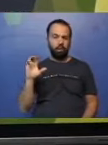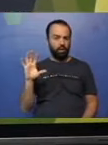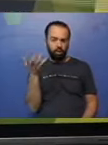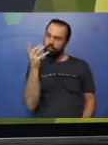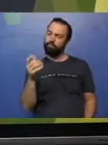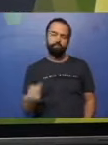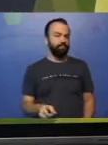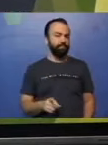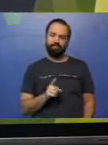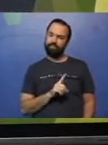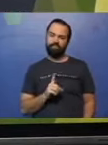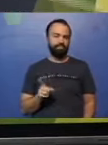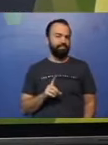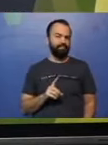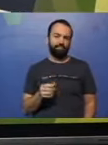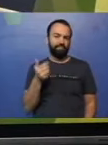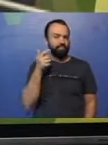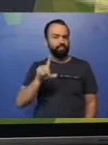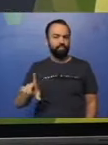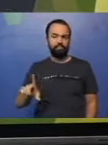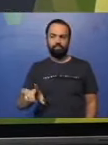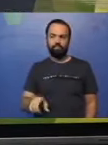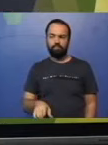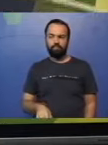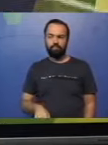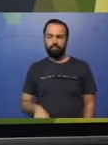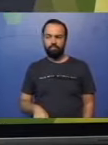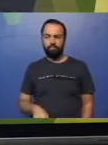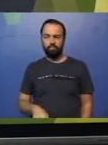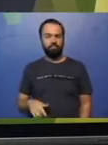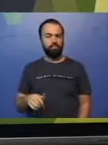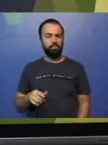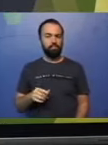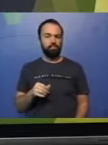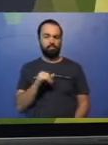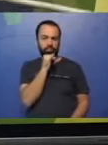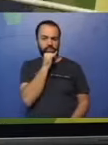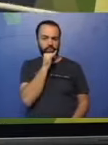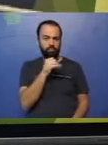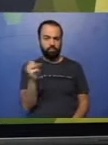6 faces, saiu 7. Impossível.